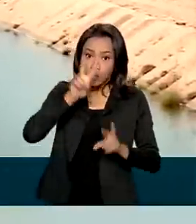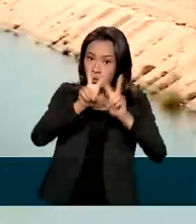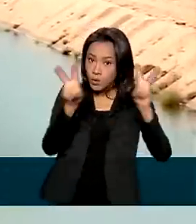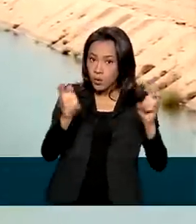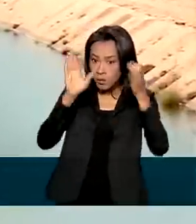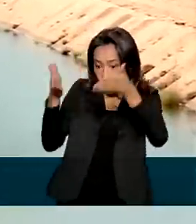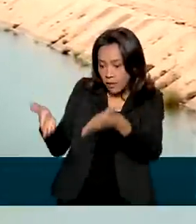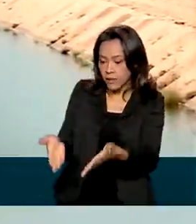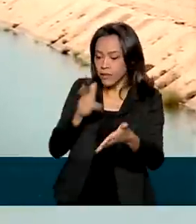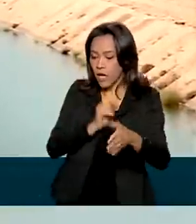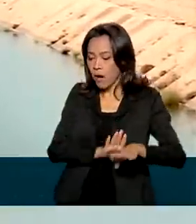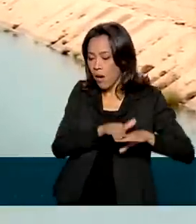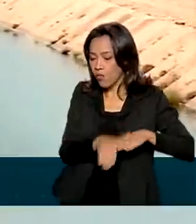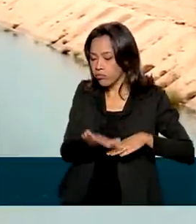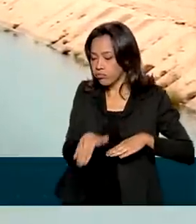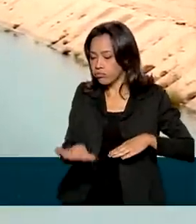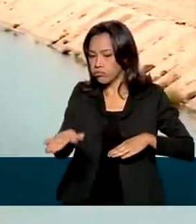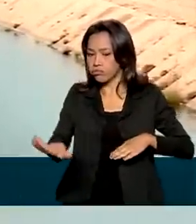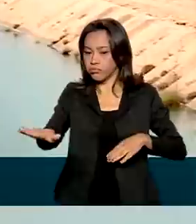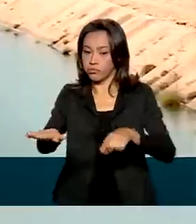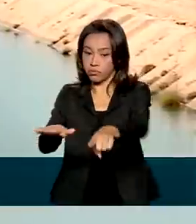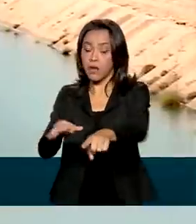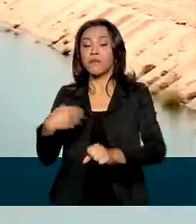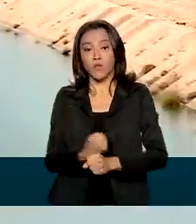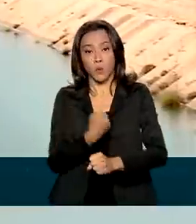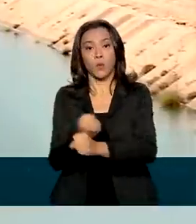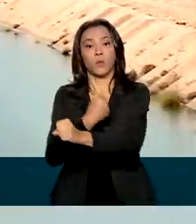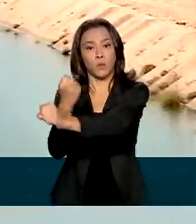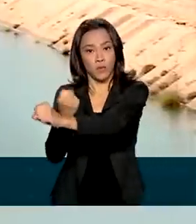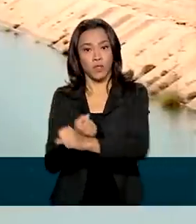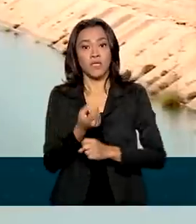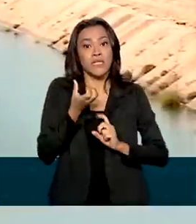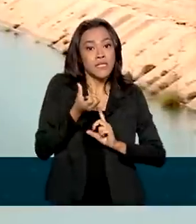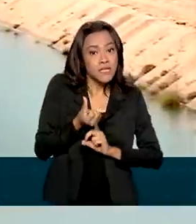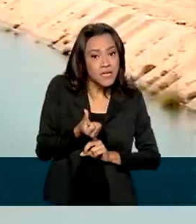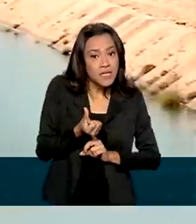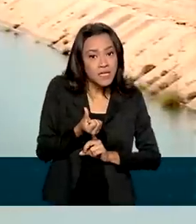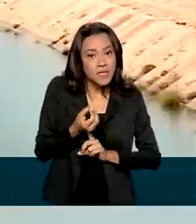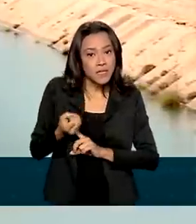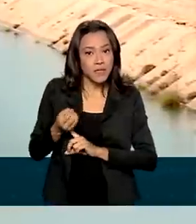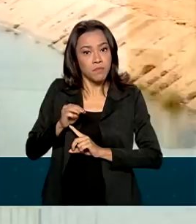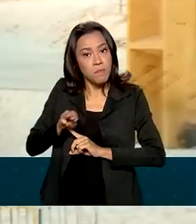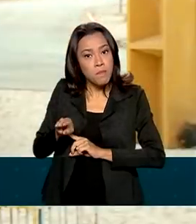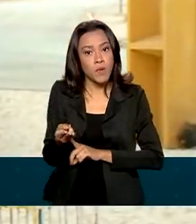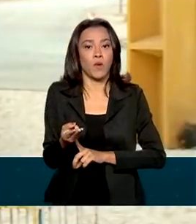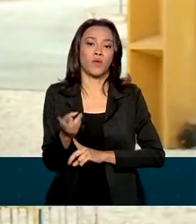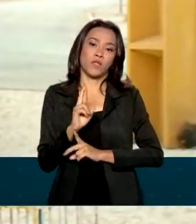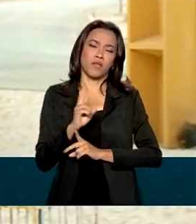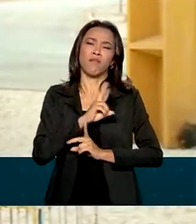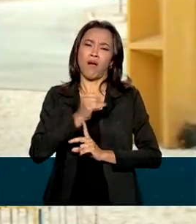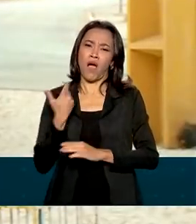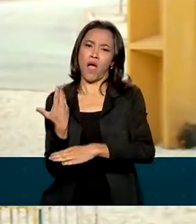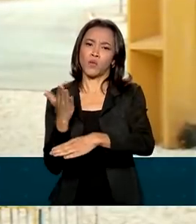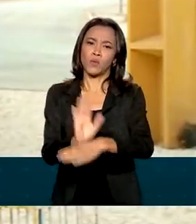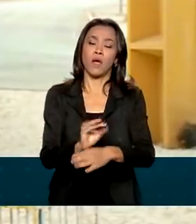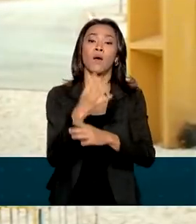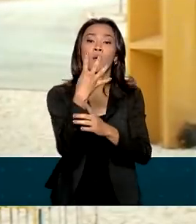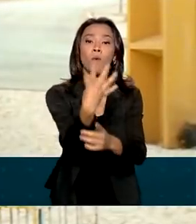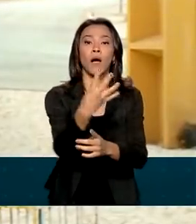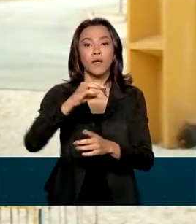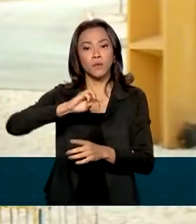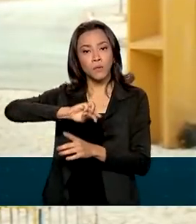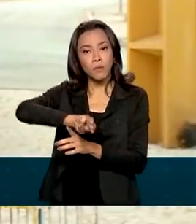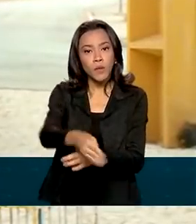salgado Renata Vale lembrar que essa obra ela vai ser construída com investimento de seiscentos milhões de reais deve beneficiar